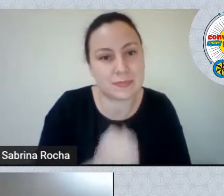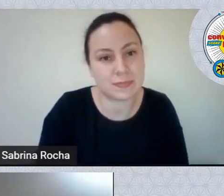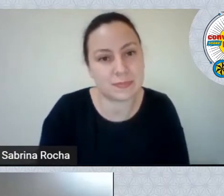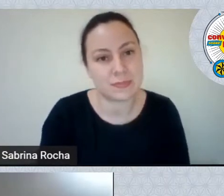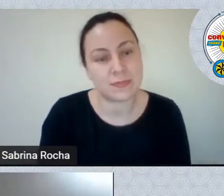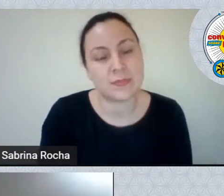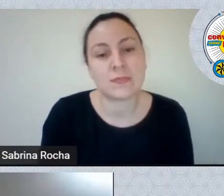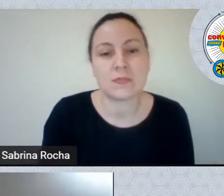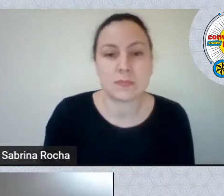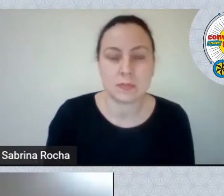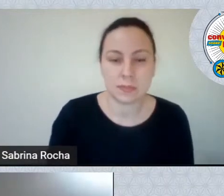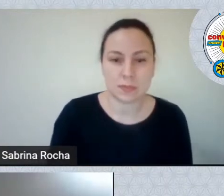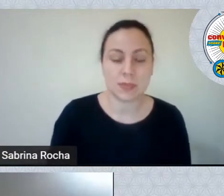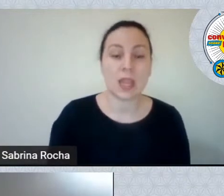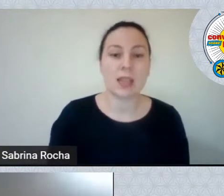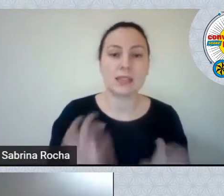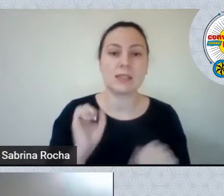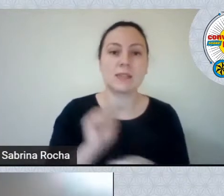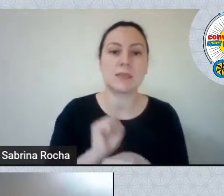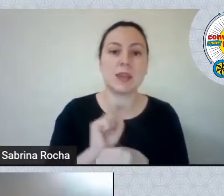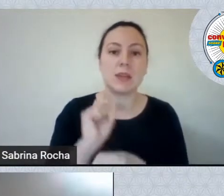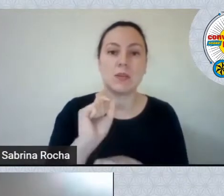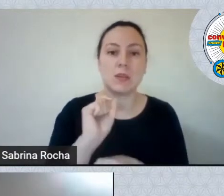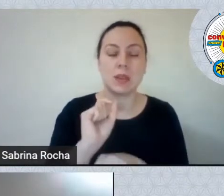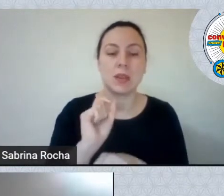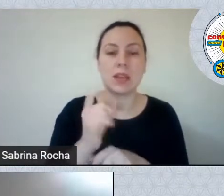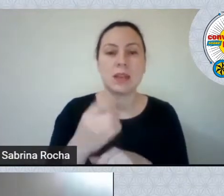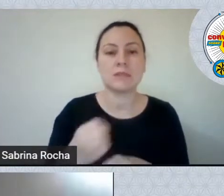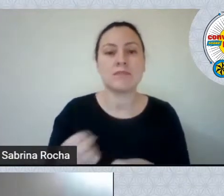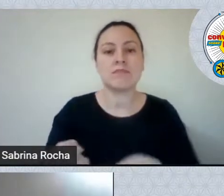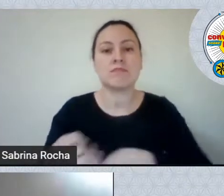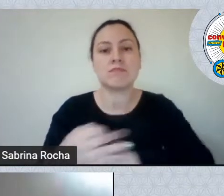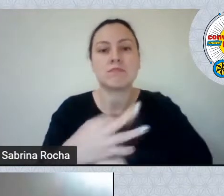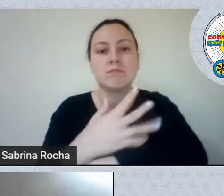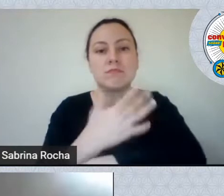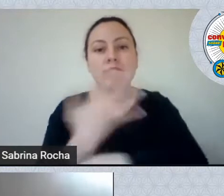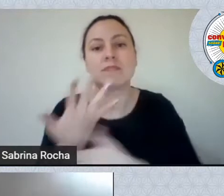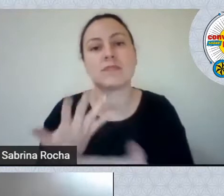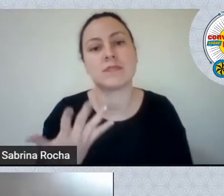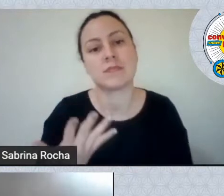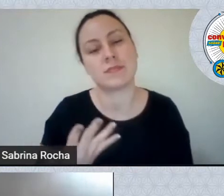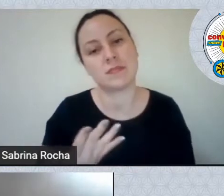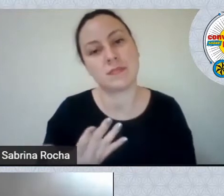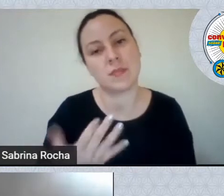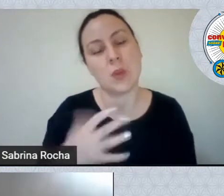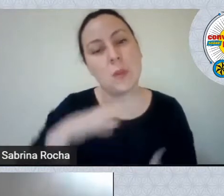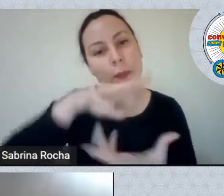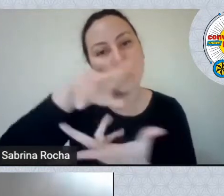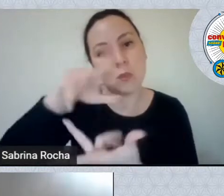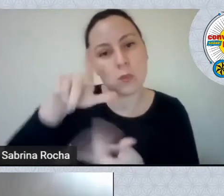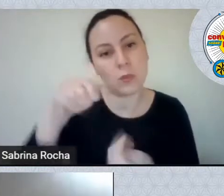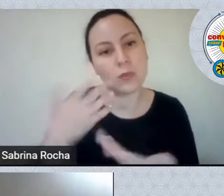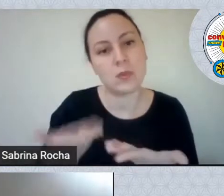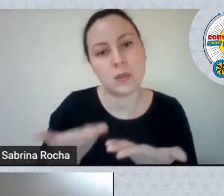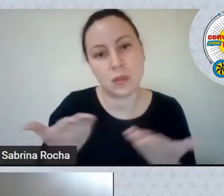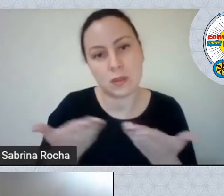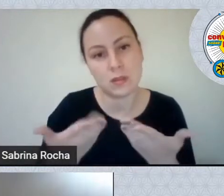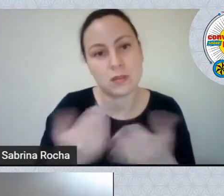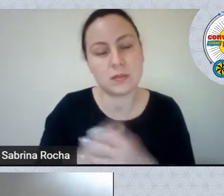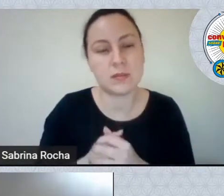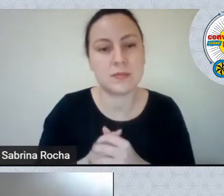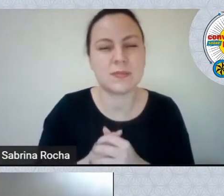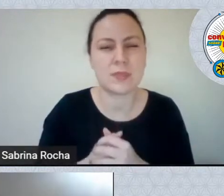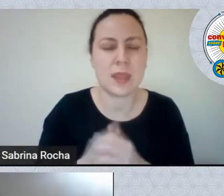o que a gente pode esperar então dessas nossas emoções, né, nesse mundo, voltando agora ao início da nossa conversa, você dizer que essa era a